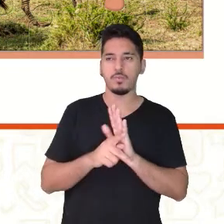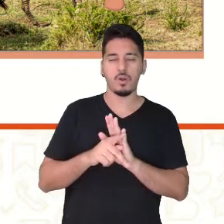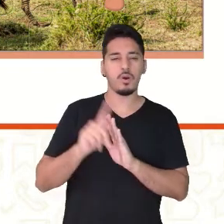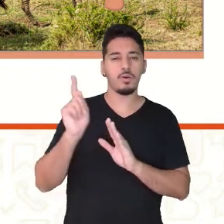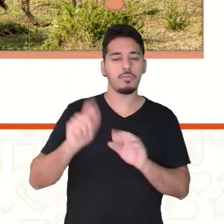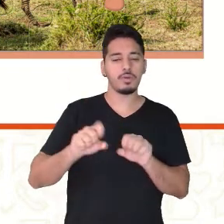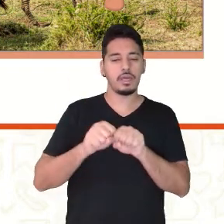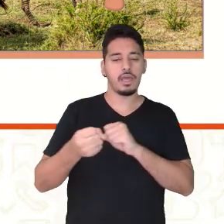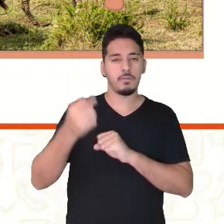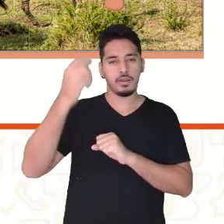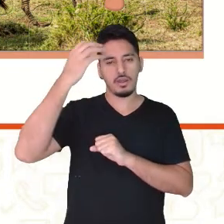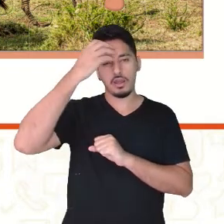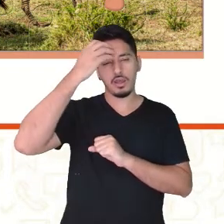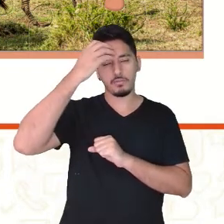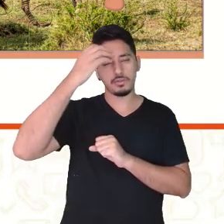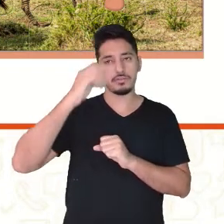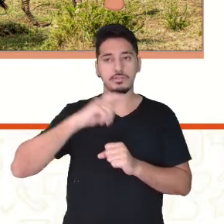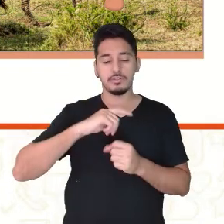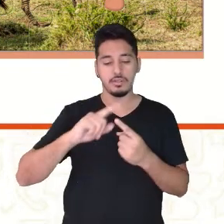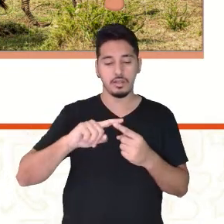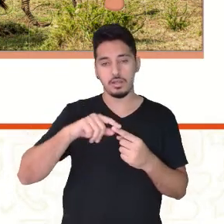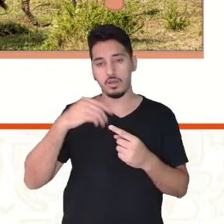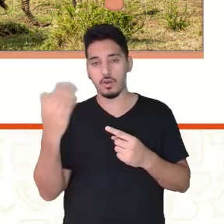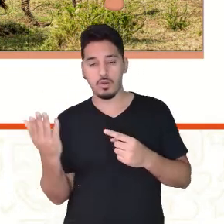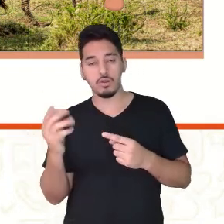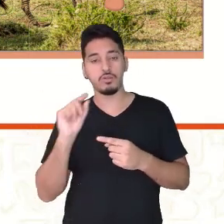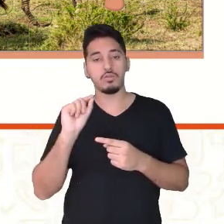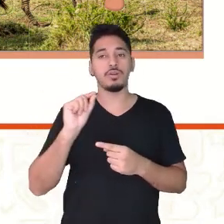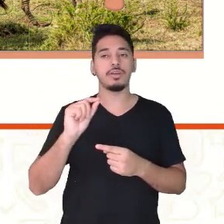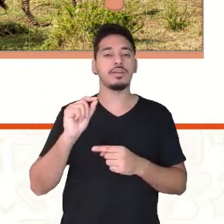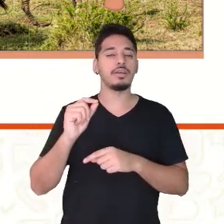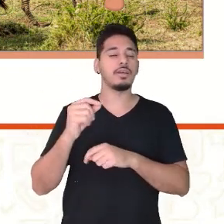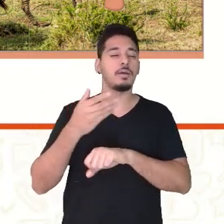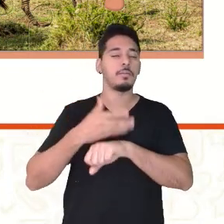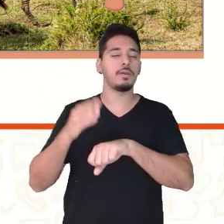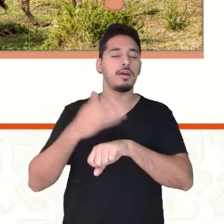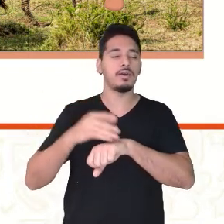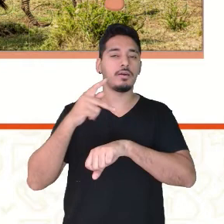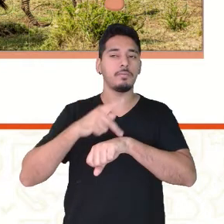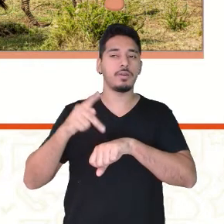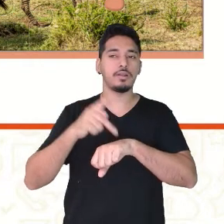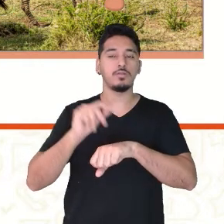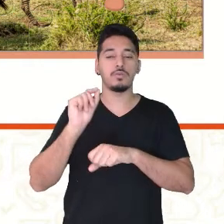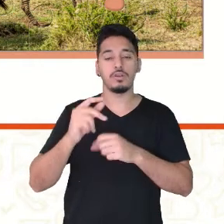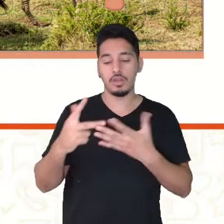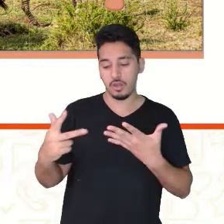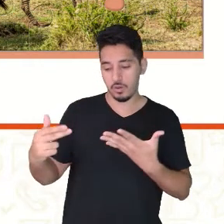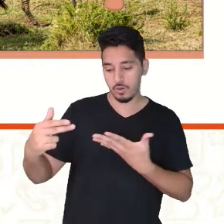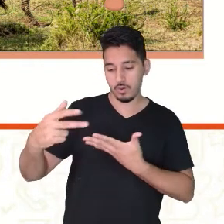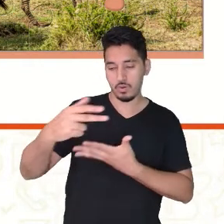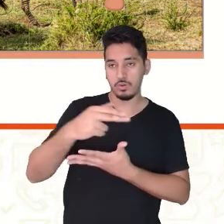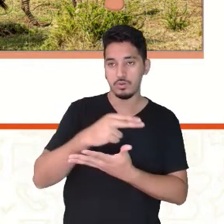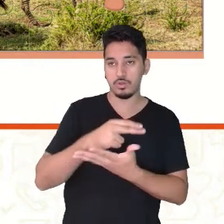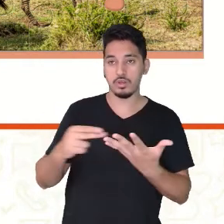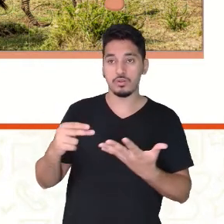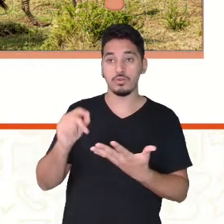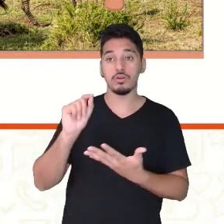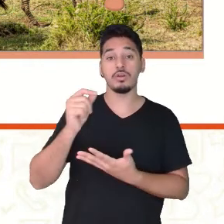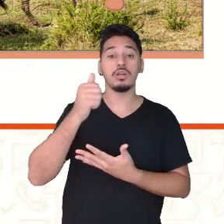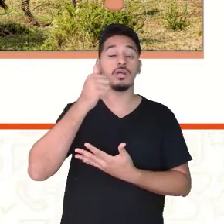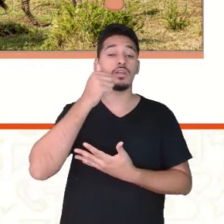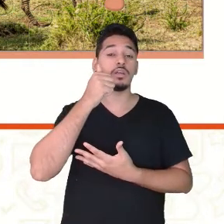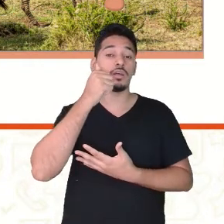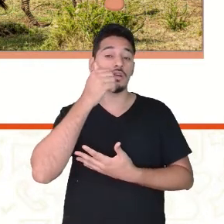e do lado, nessa atividade em preto e branco, também referências onde vai ser cortada e a criança vai colar ali, e ali